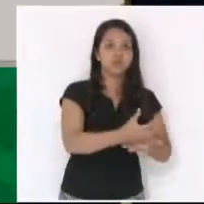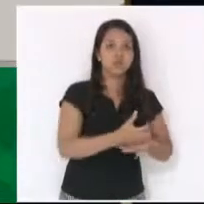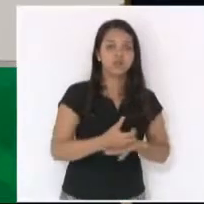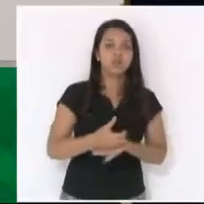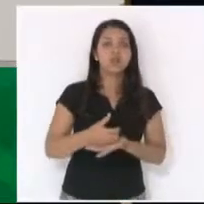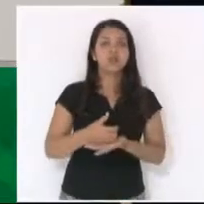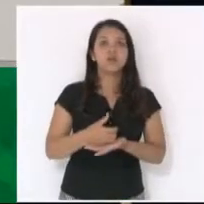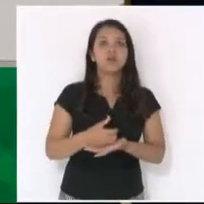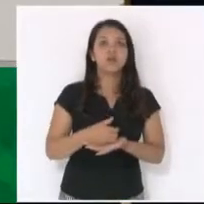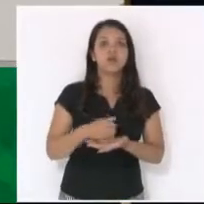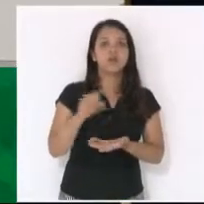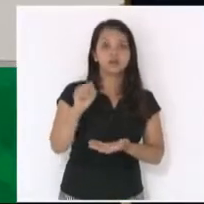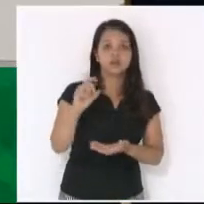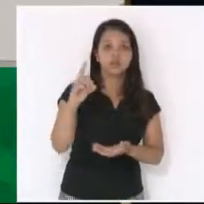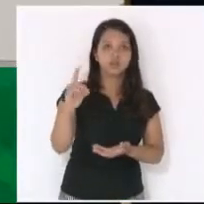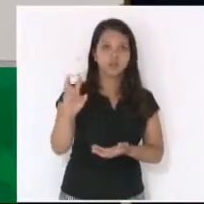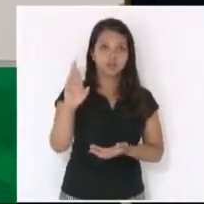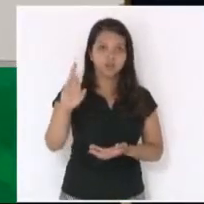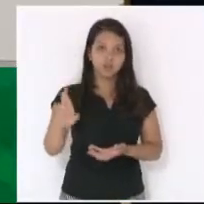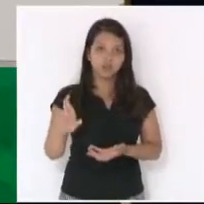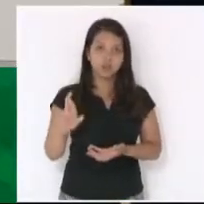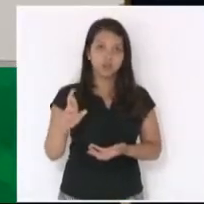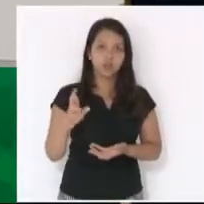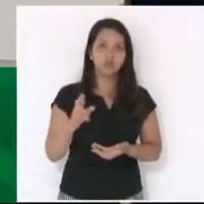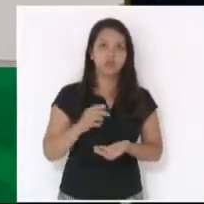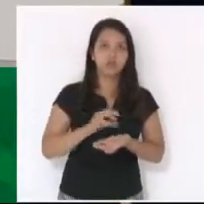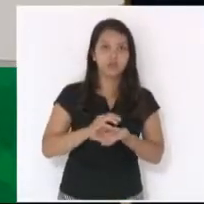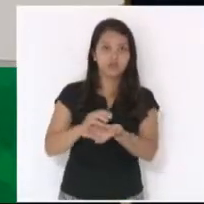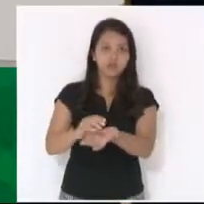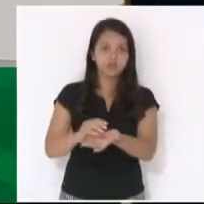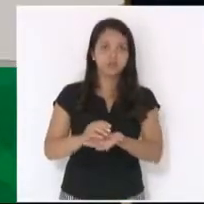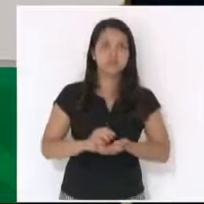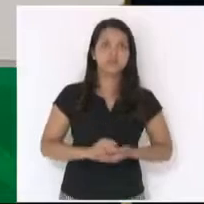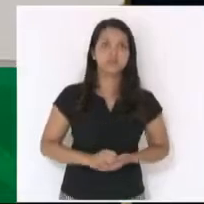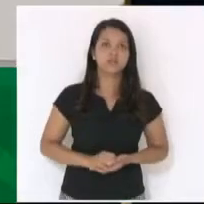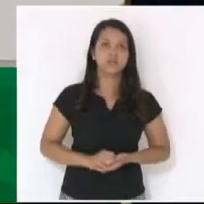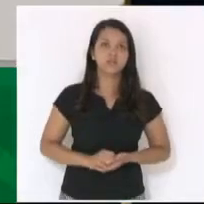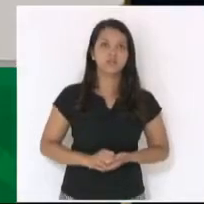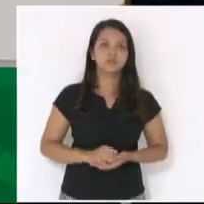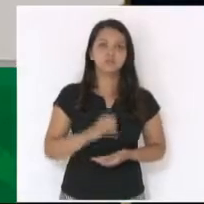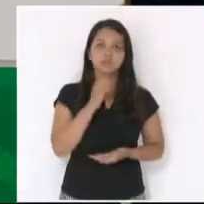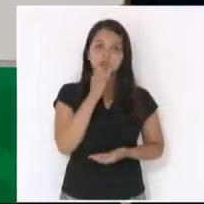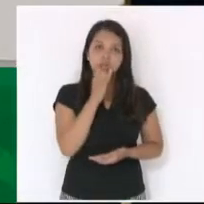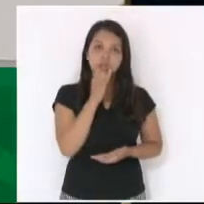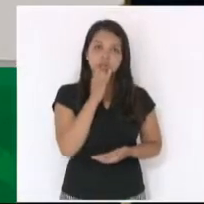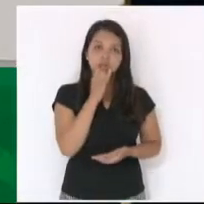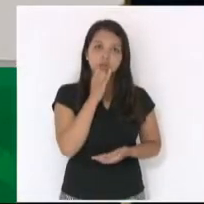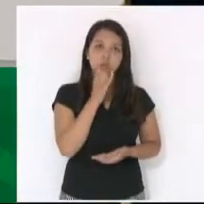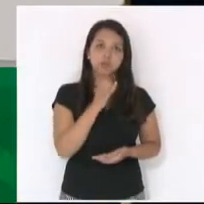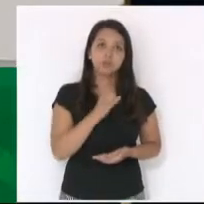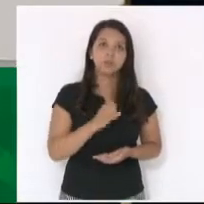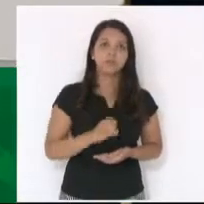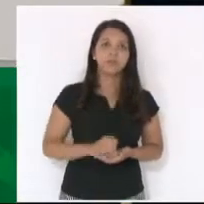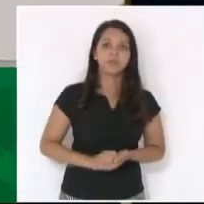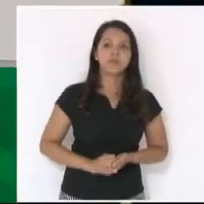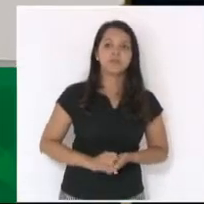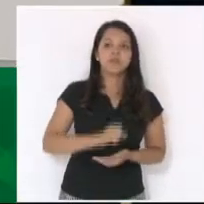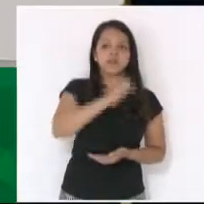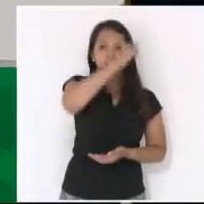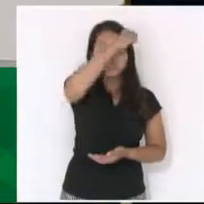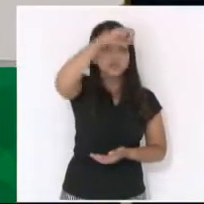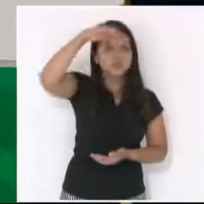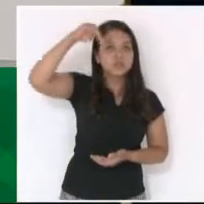essas SDR em verso eu peguei o o exemplo aqui São Miguel do Oeste